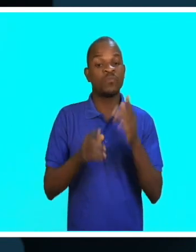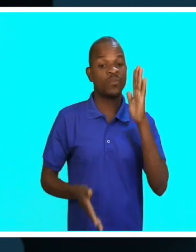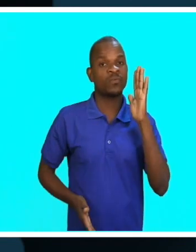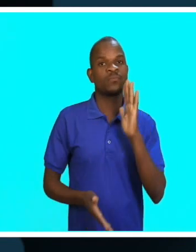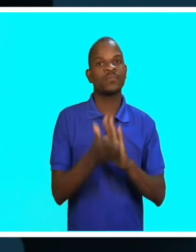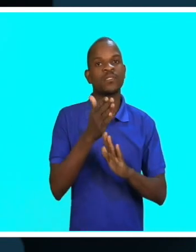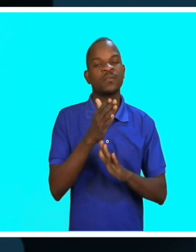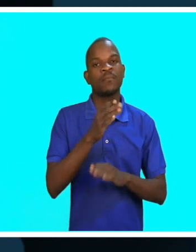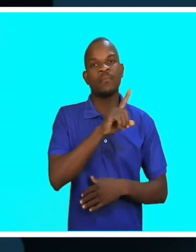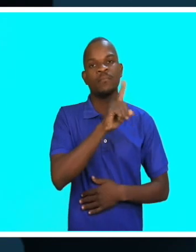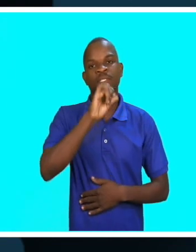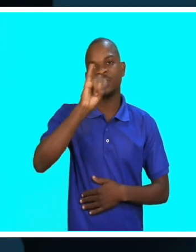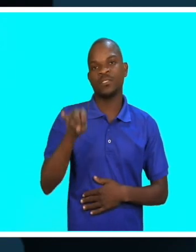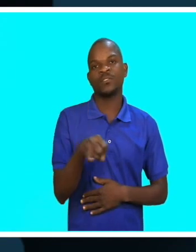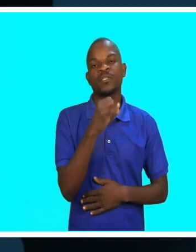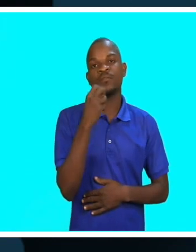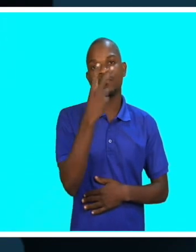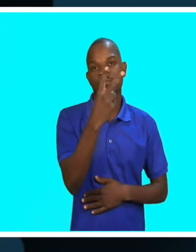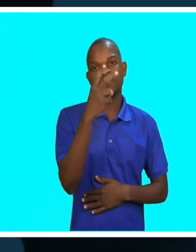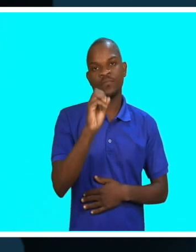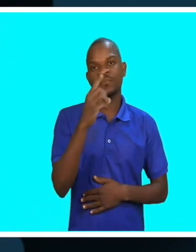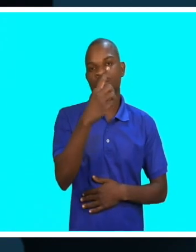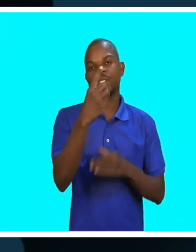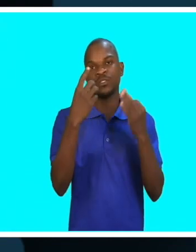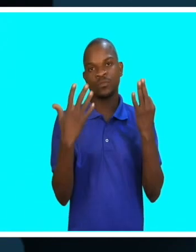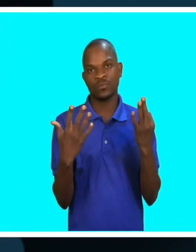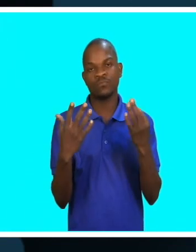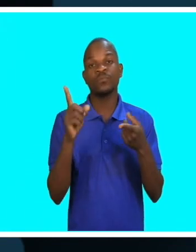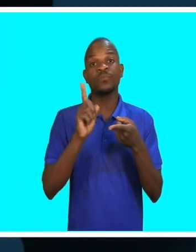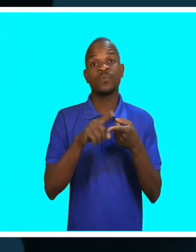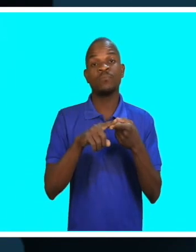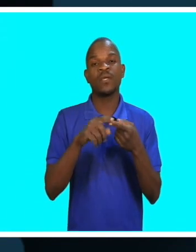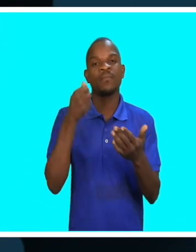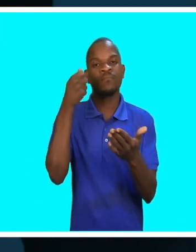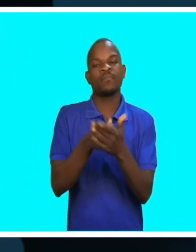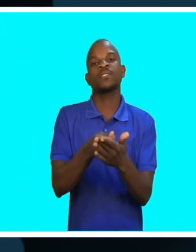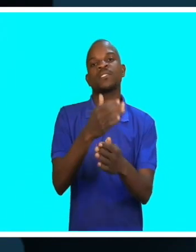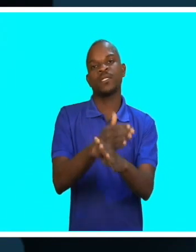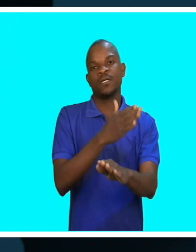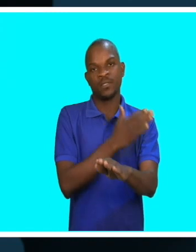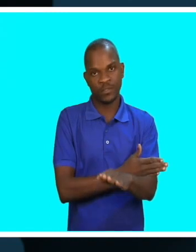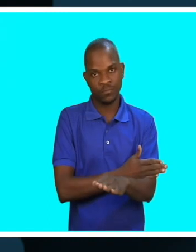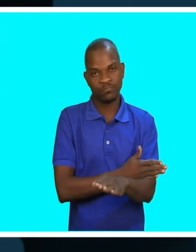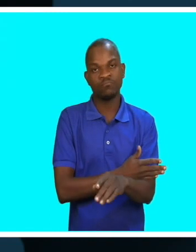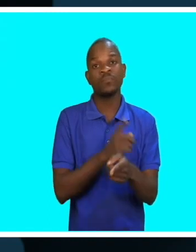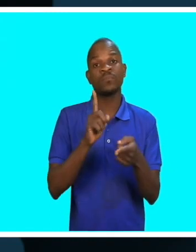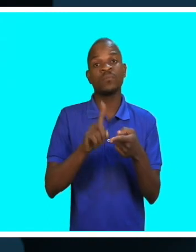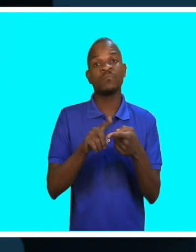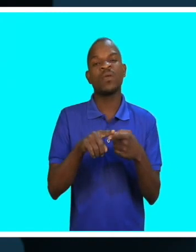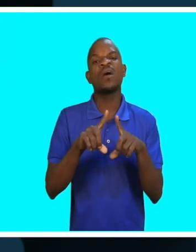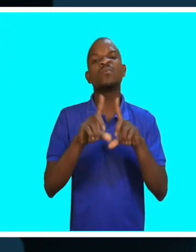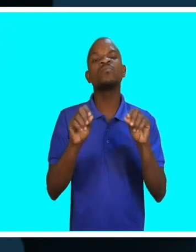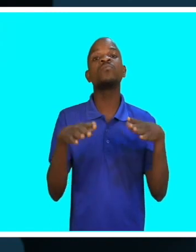em circulação oficial em janeiro de 2018, com serviço pré-pago. Trata-se do